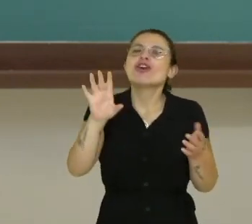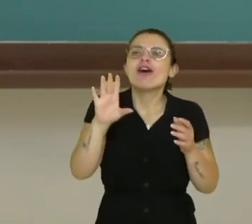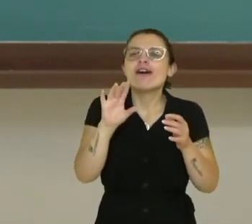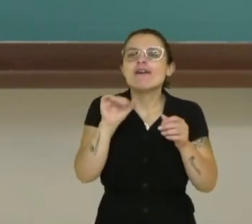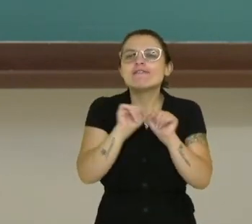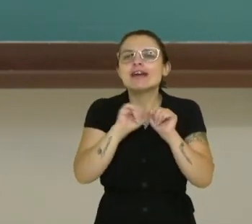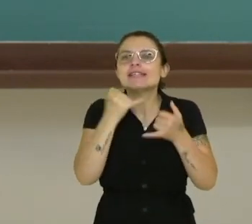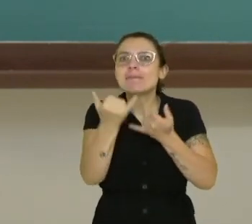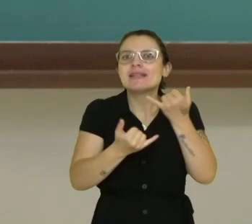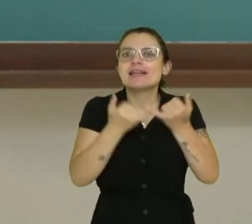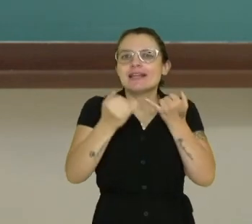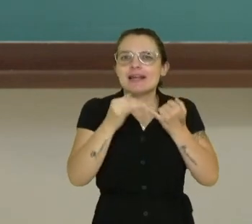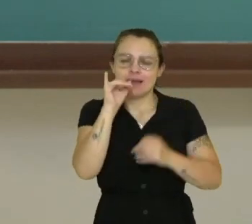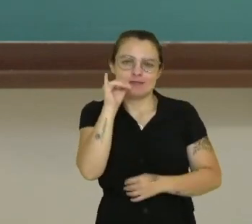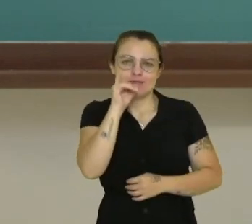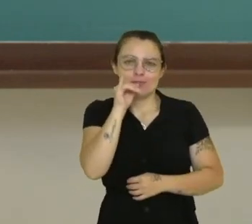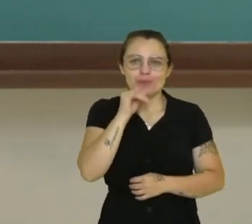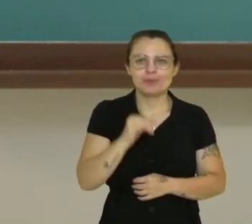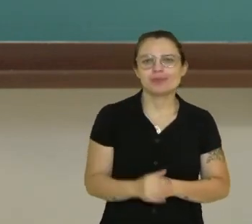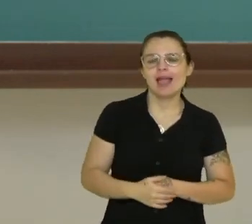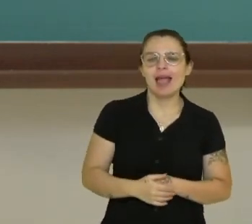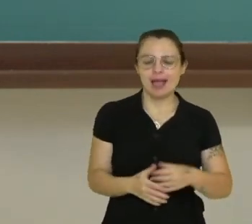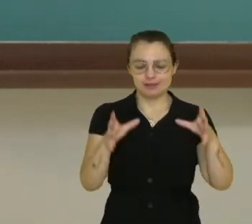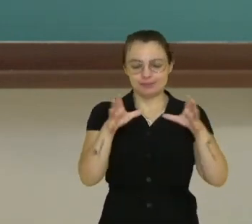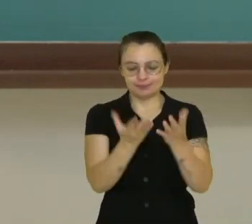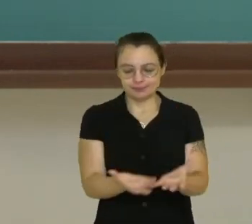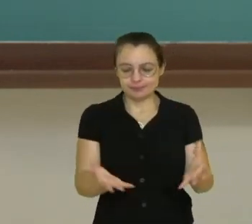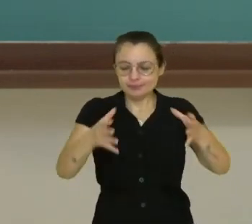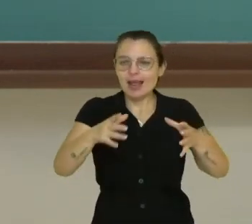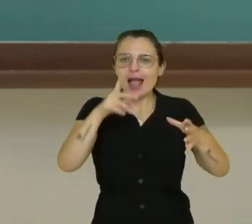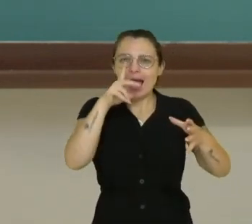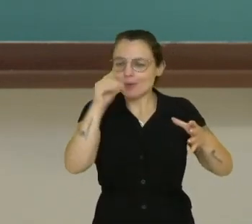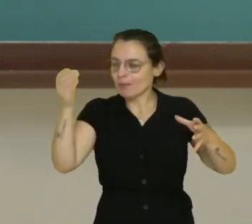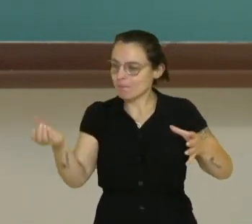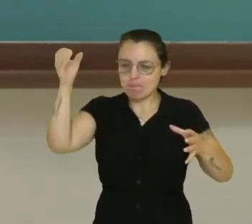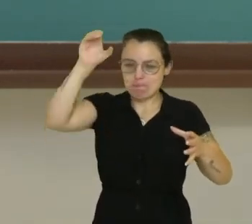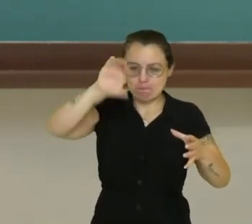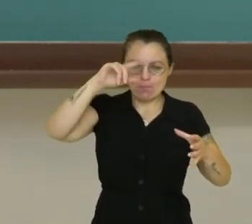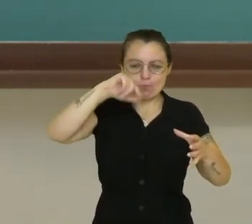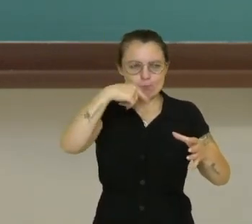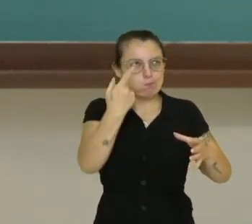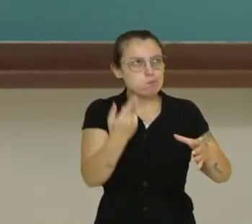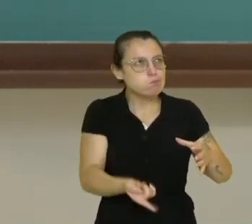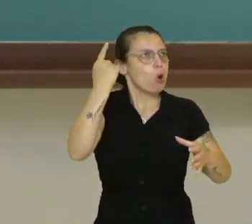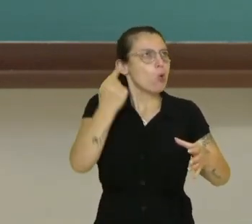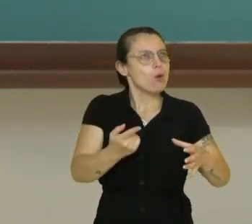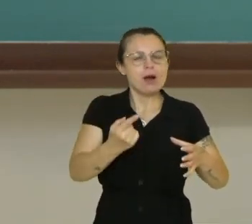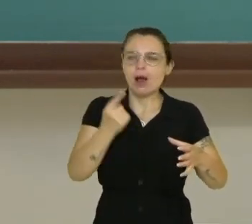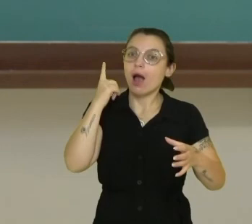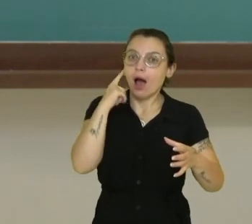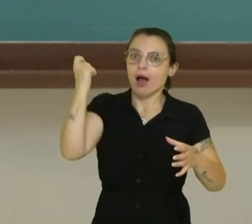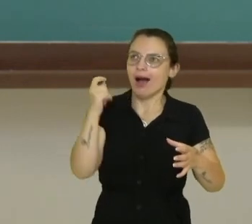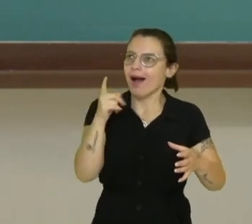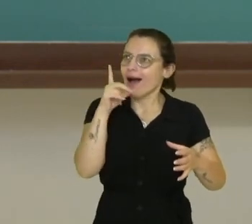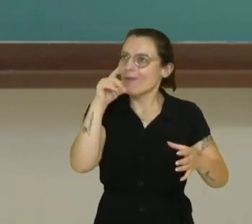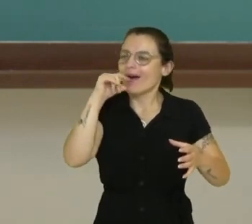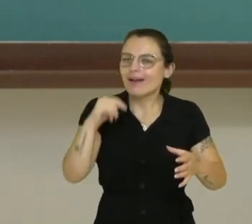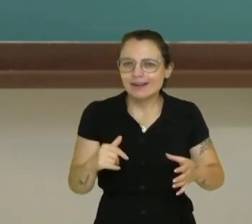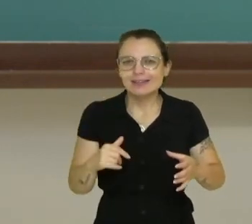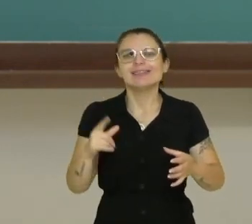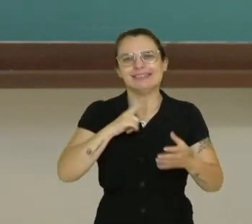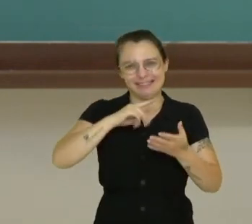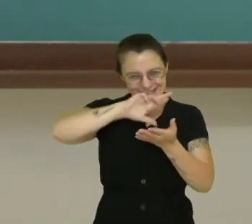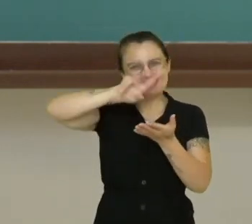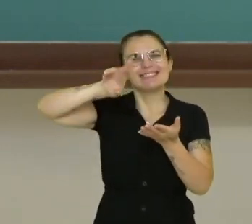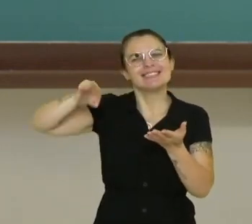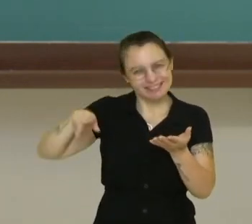a água. Ele vai trazer para o universo musical novas percepções sonoras a partir